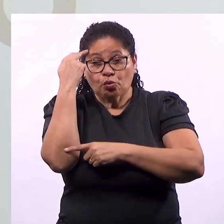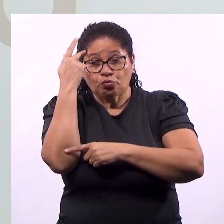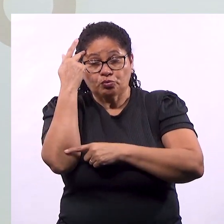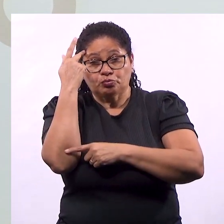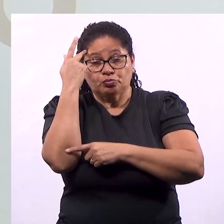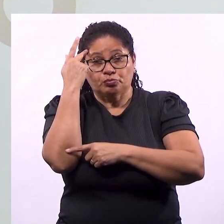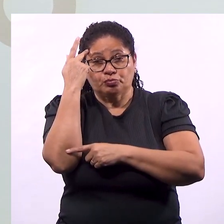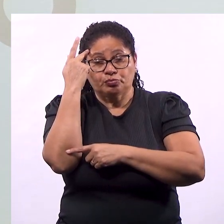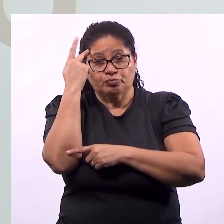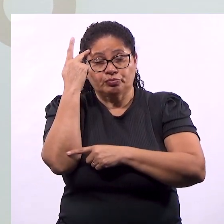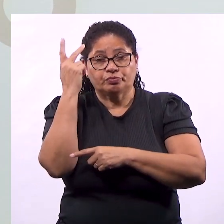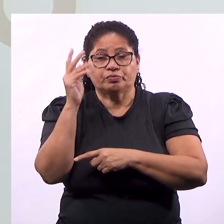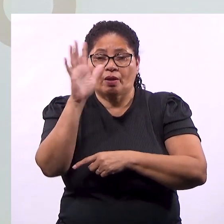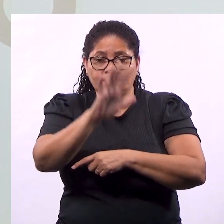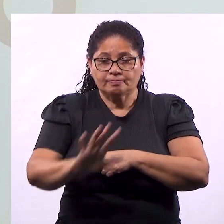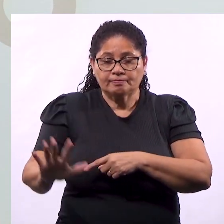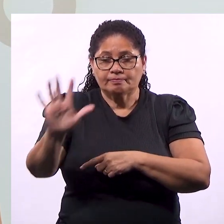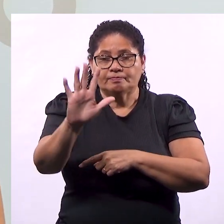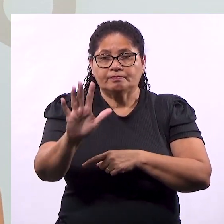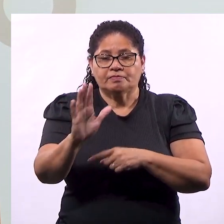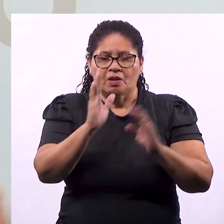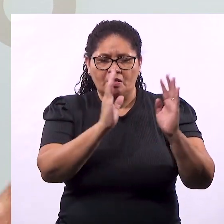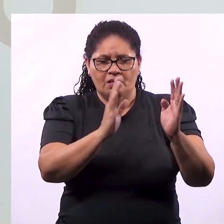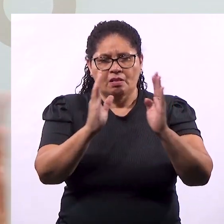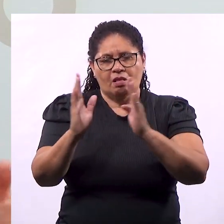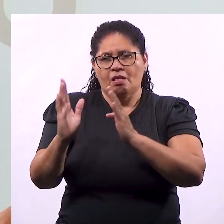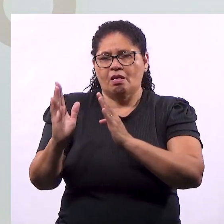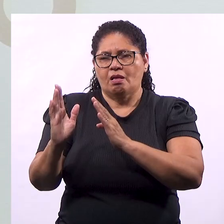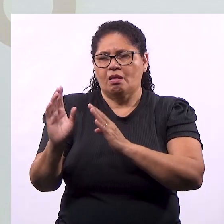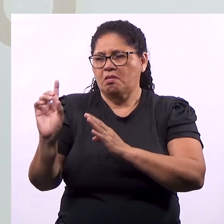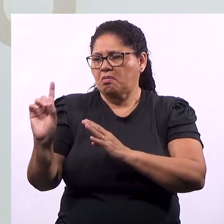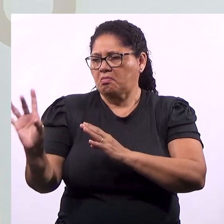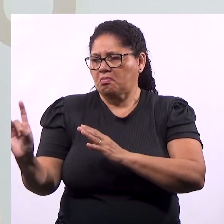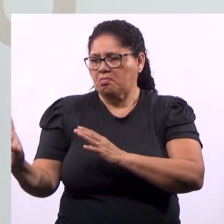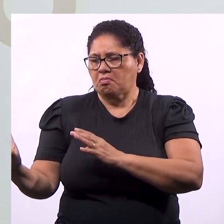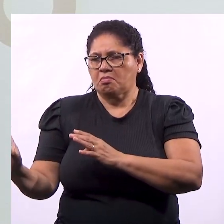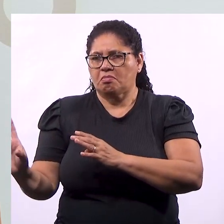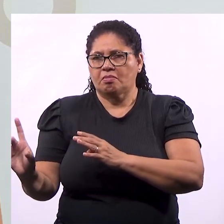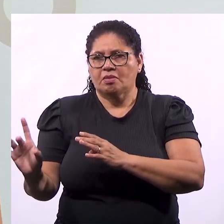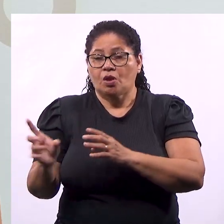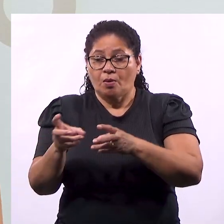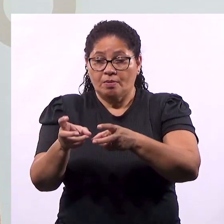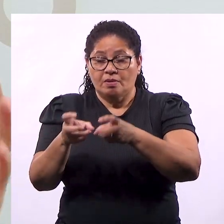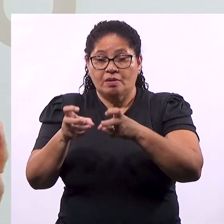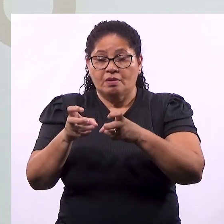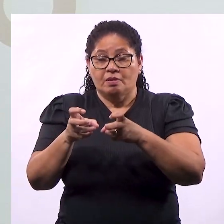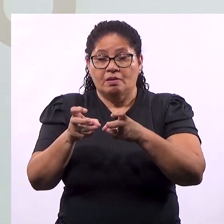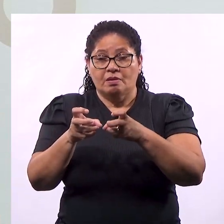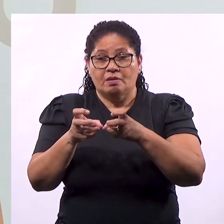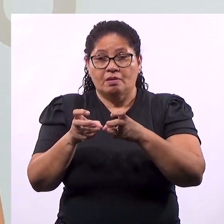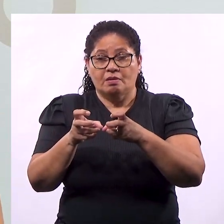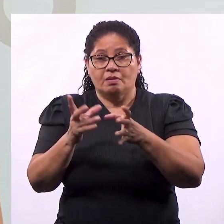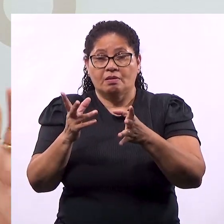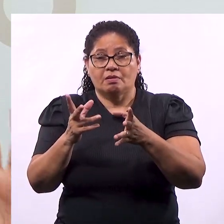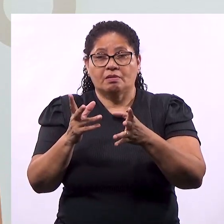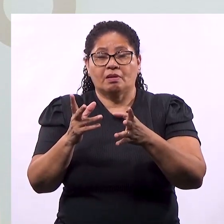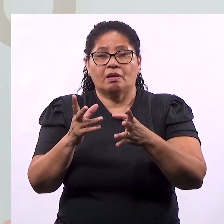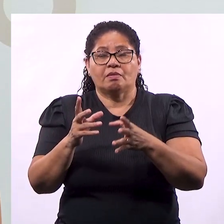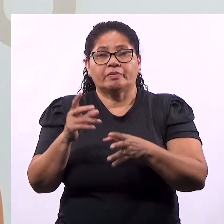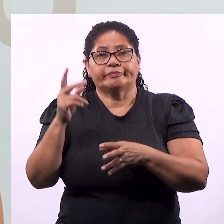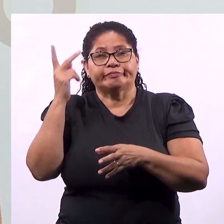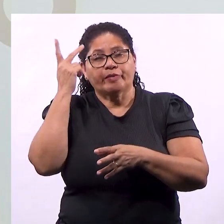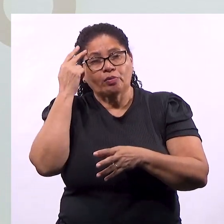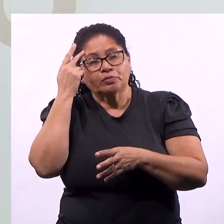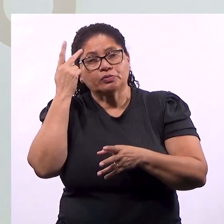comum um produto geral e não cada parte é separada individualmente então só perceber que ela pode ter essa visão